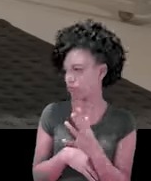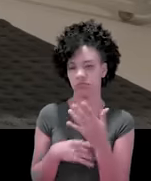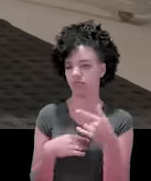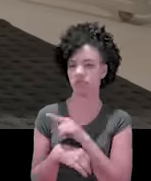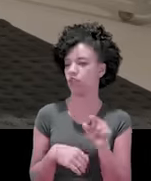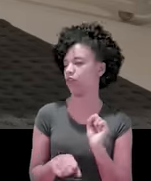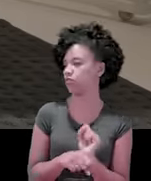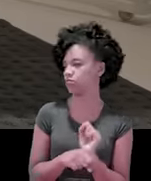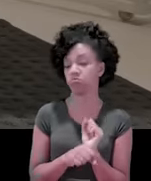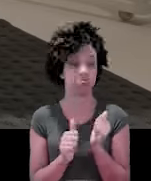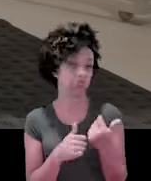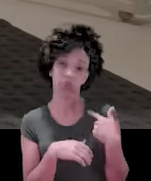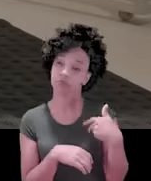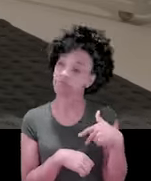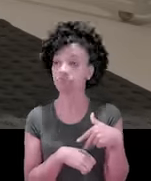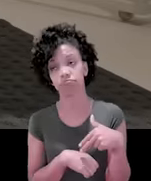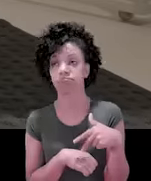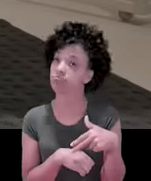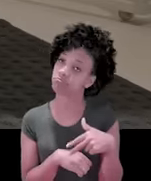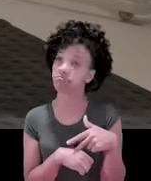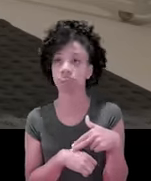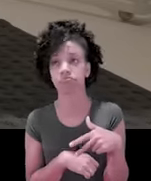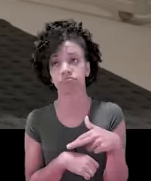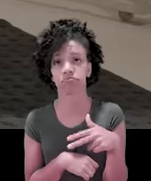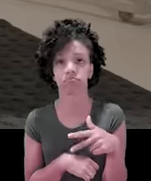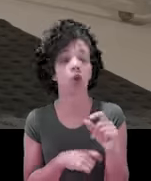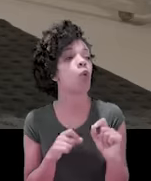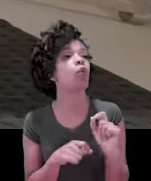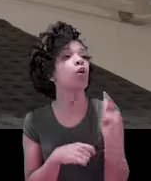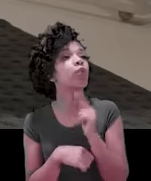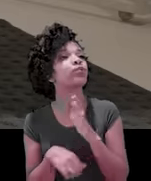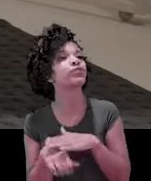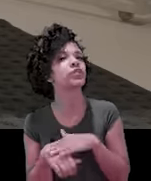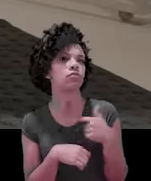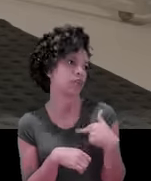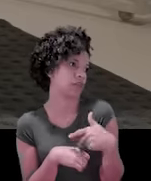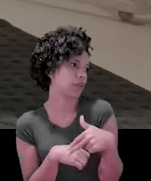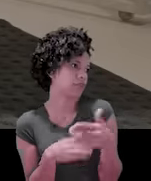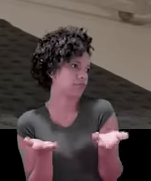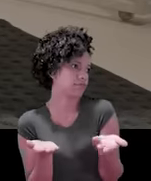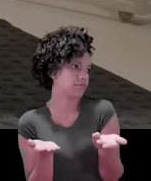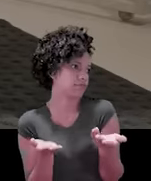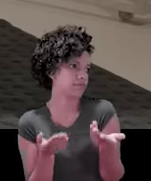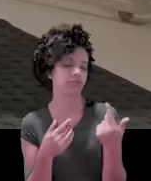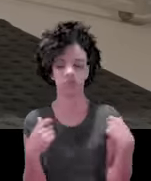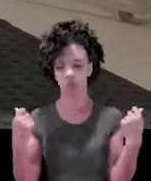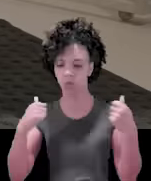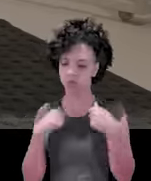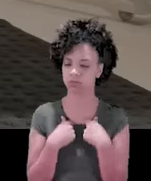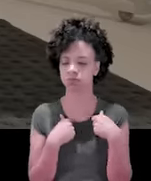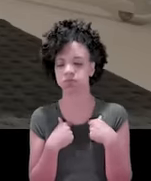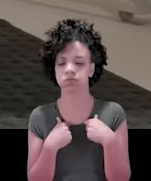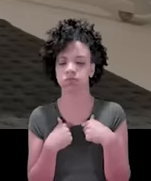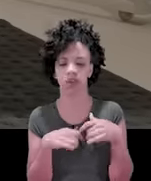assim Beleza então bora lá dá para fazer Ah tá eu vou